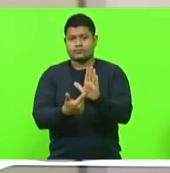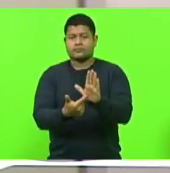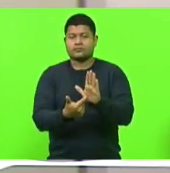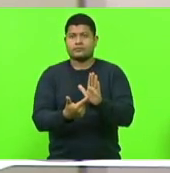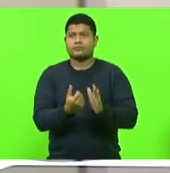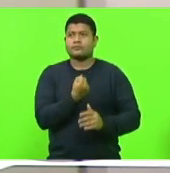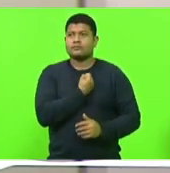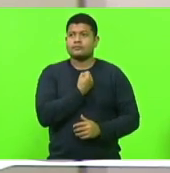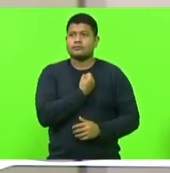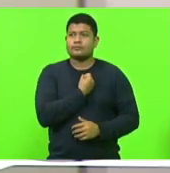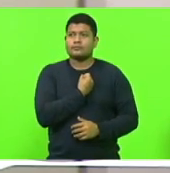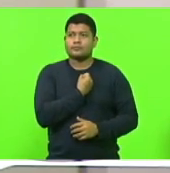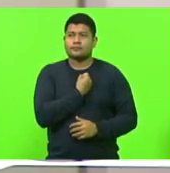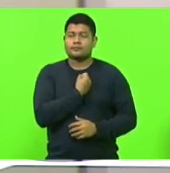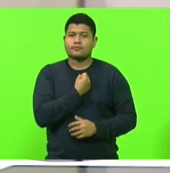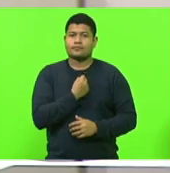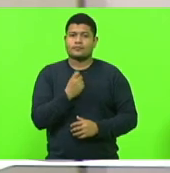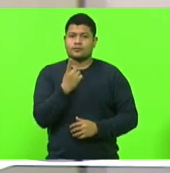indicações. Indicação